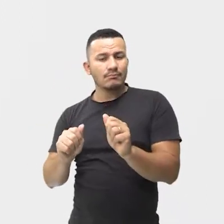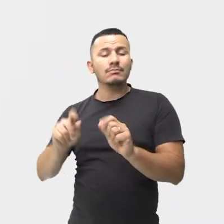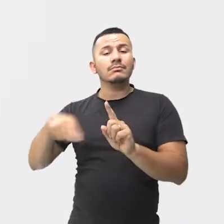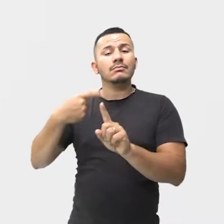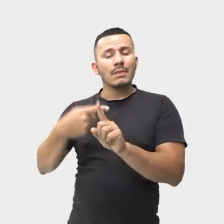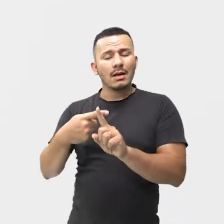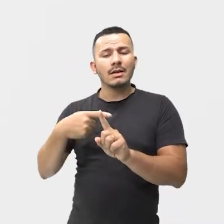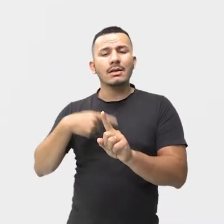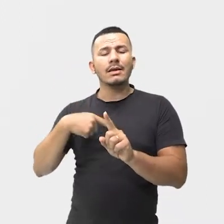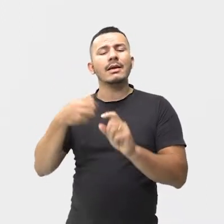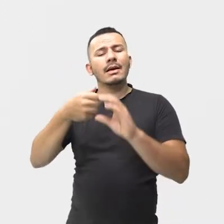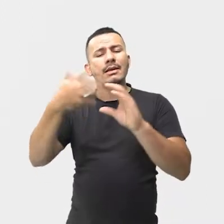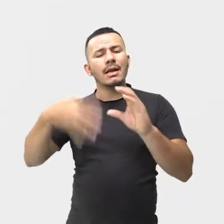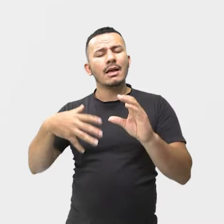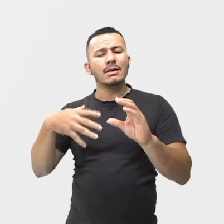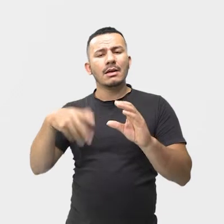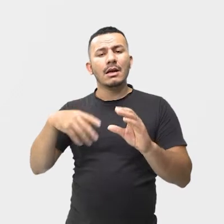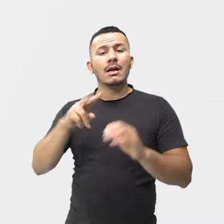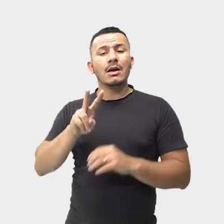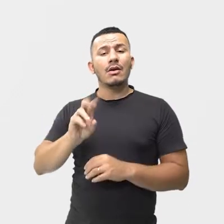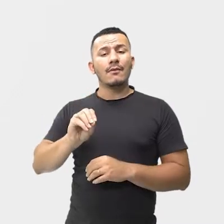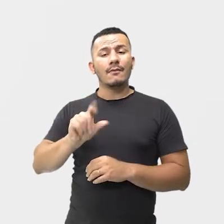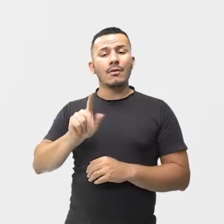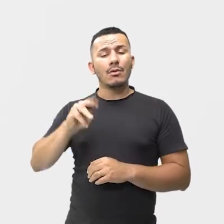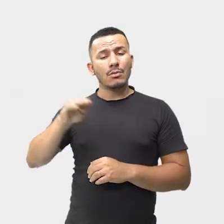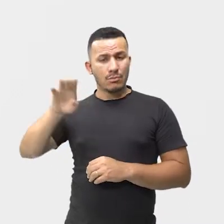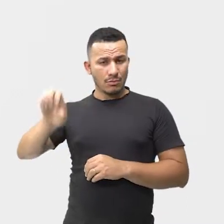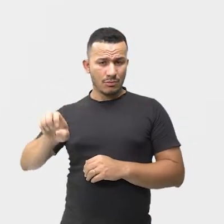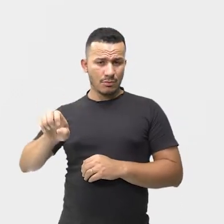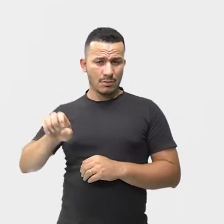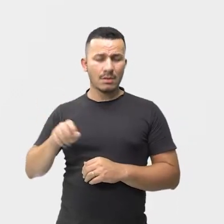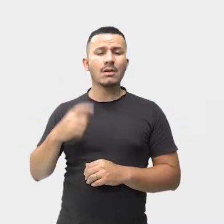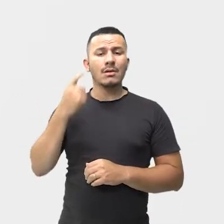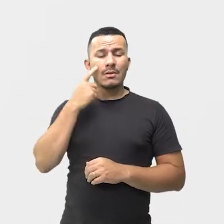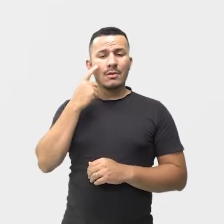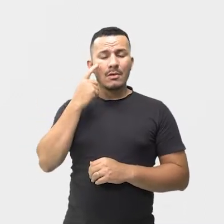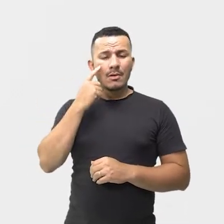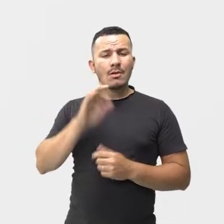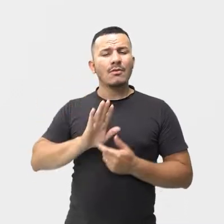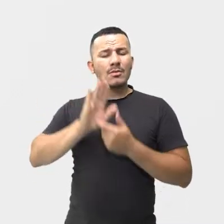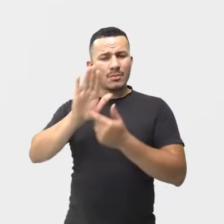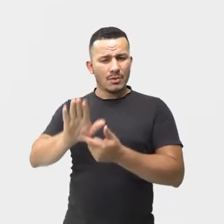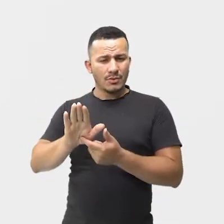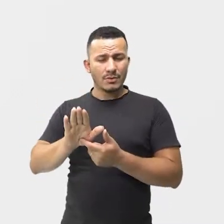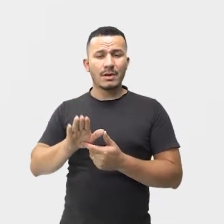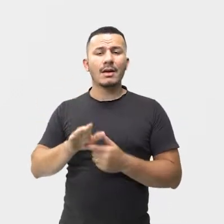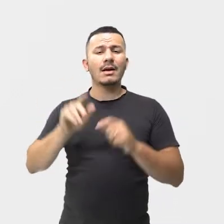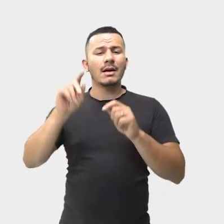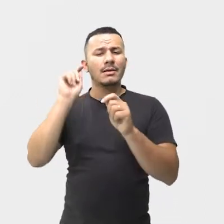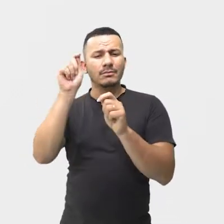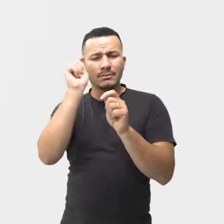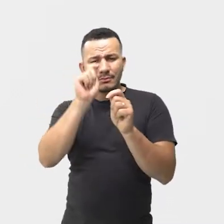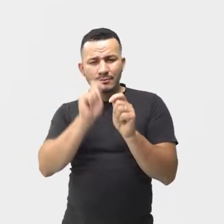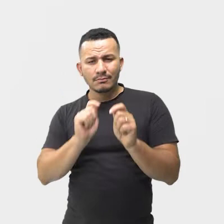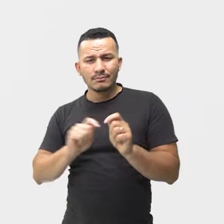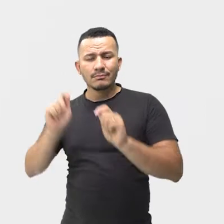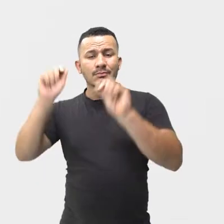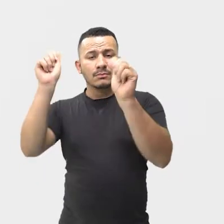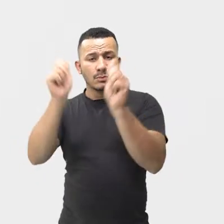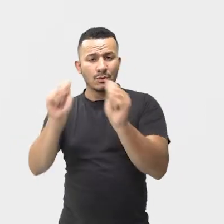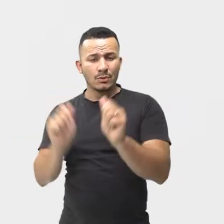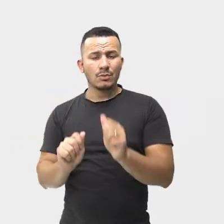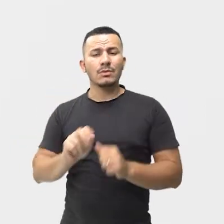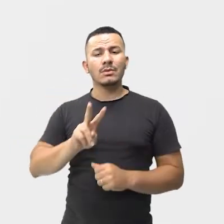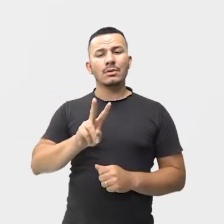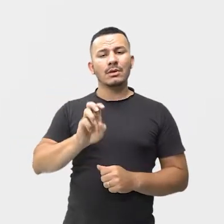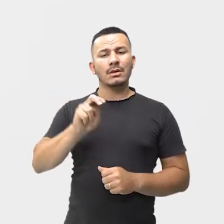uma característica de uma estatueta desse período, que é a Vênus de Willendorf. Vamos dar as características